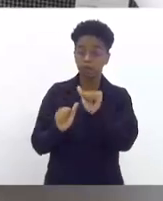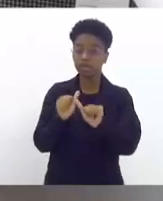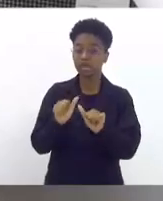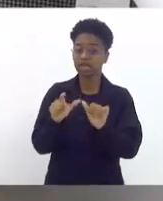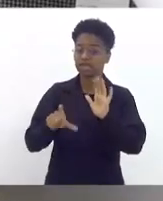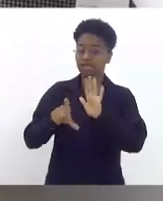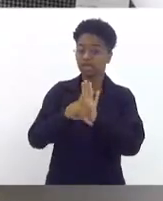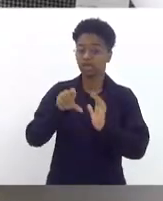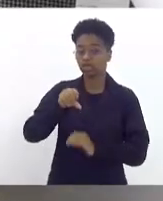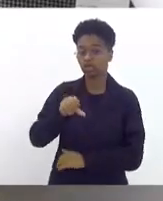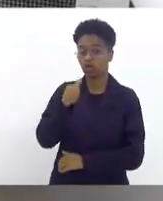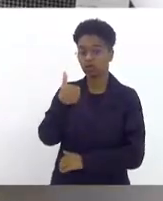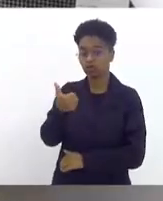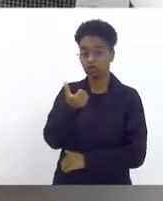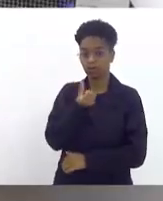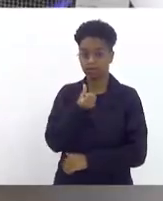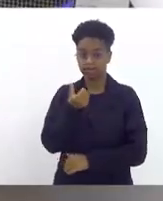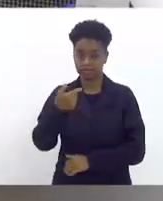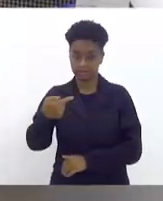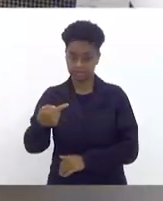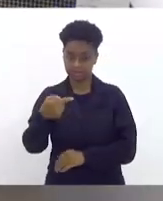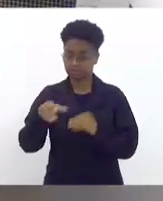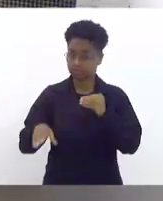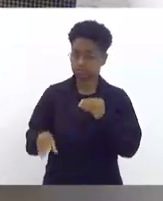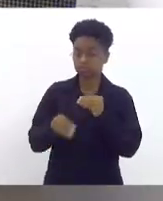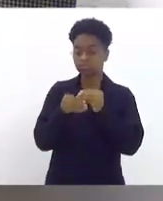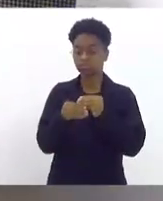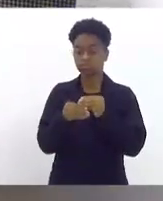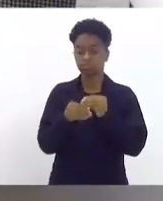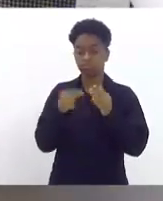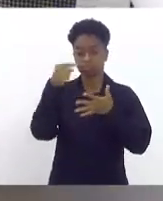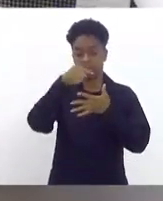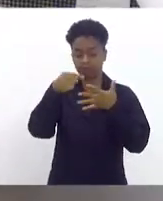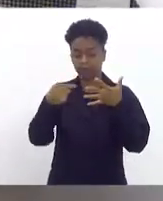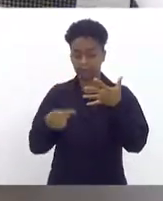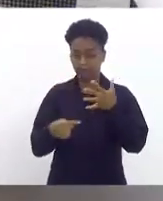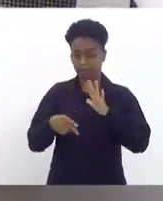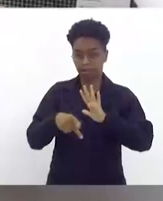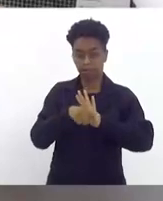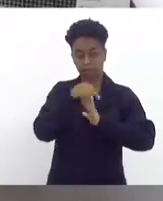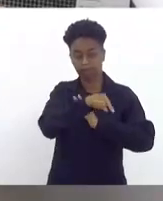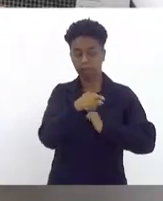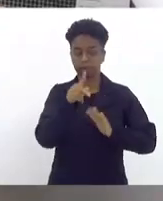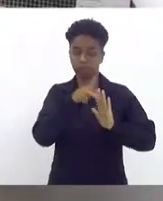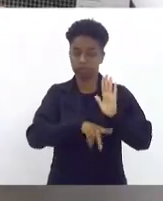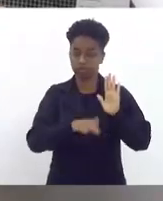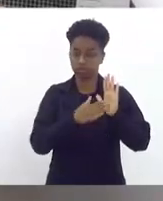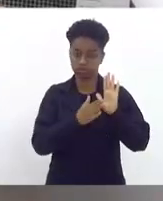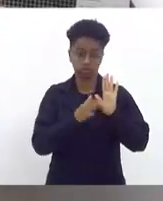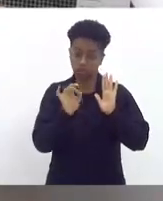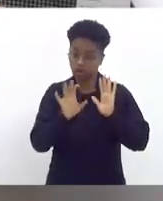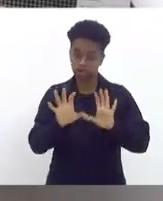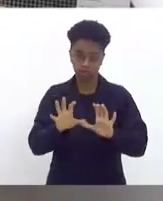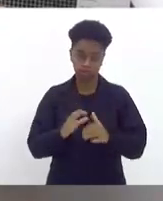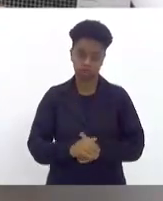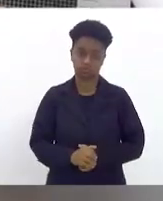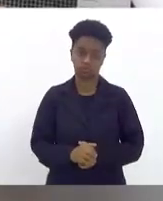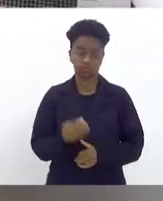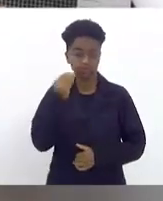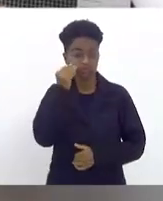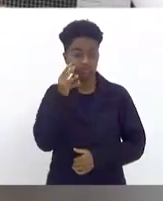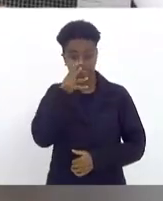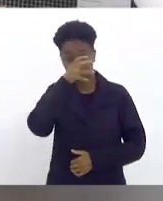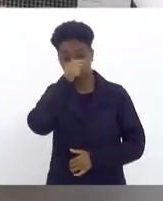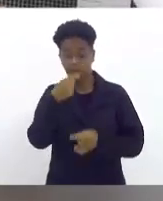a lei 9167 acrescentando dispositivos que esse projeto propõe é apenas isso para salvar